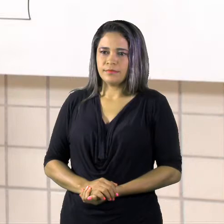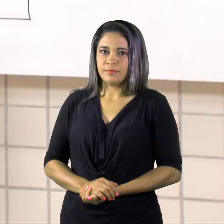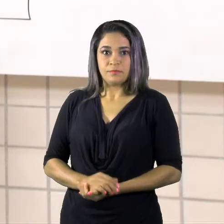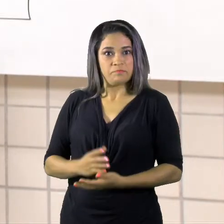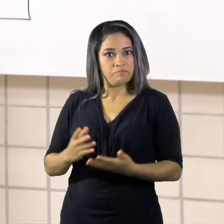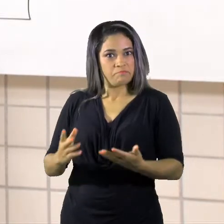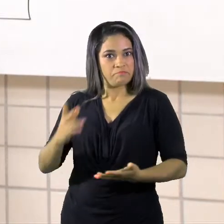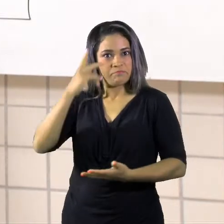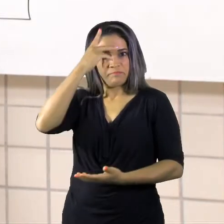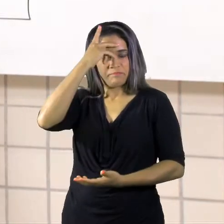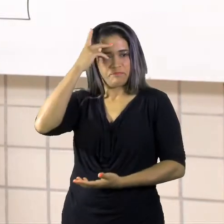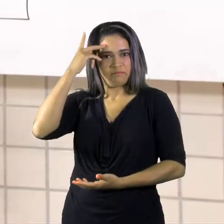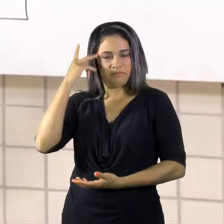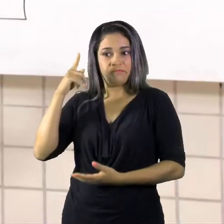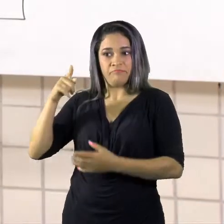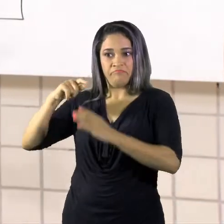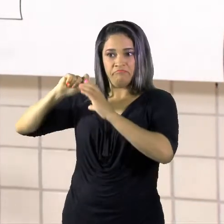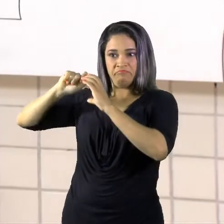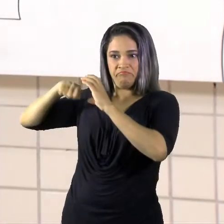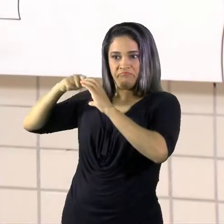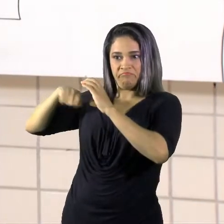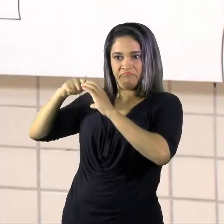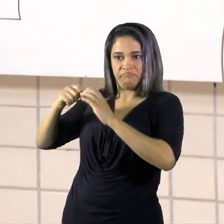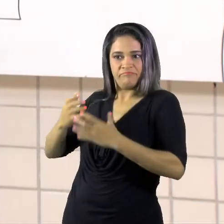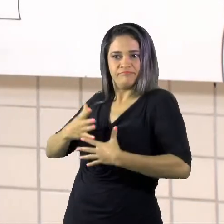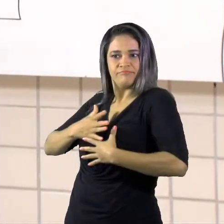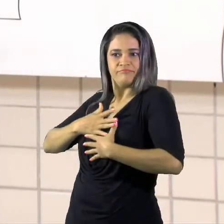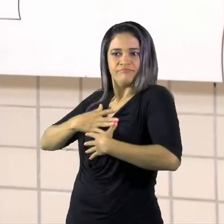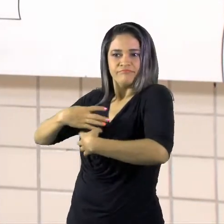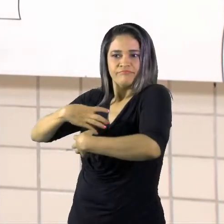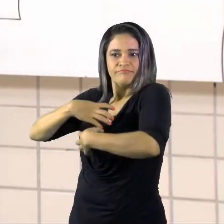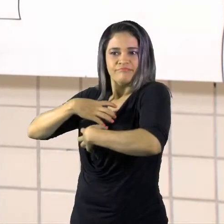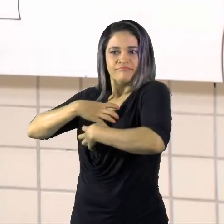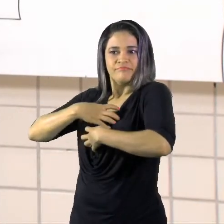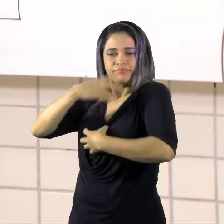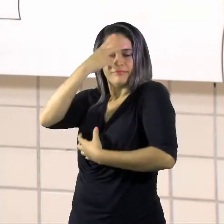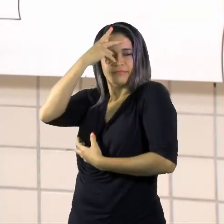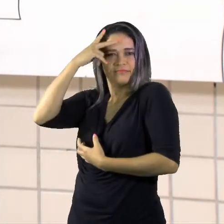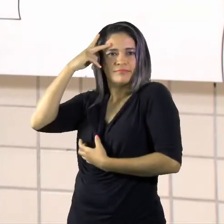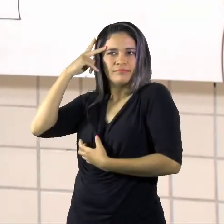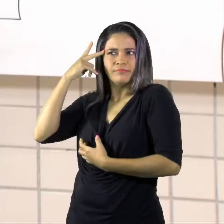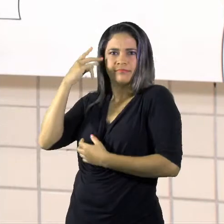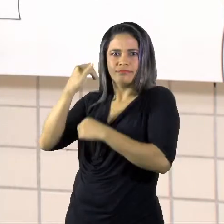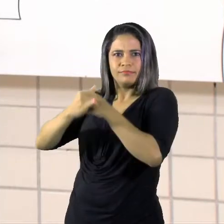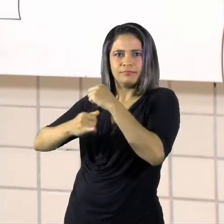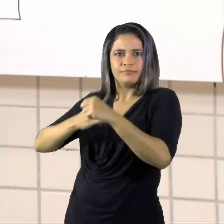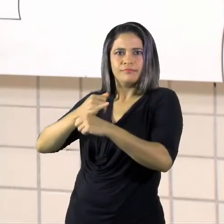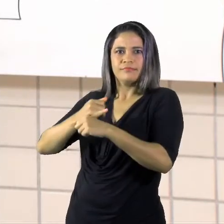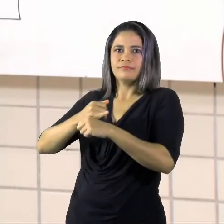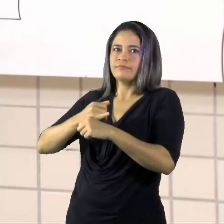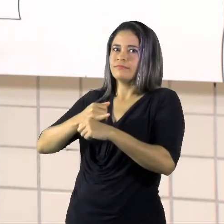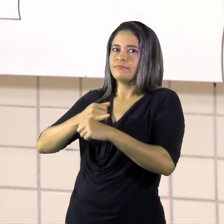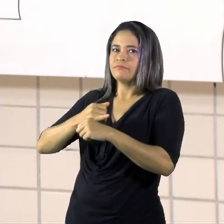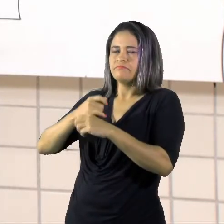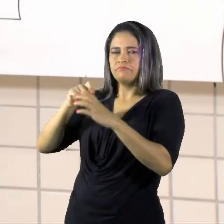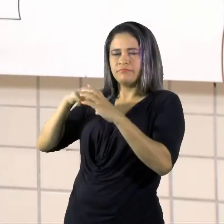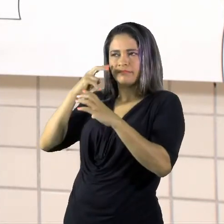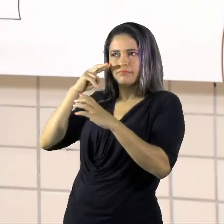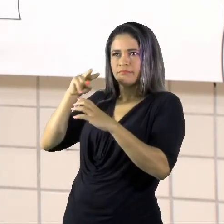Pessoal, esse vídeo gerou uma grande comoção entre os internautas. Por que será que gerou